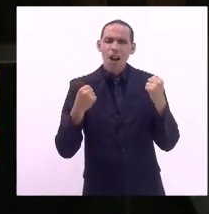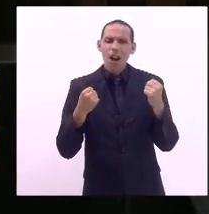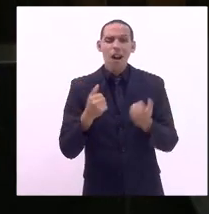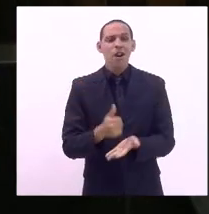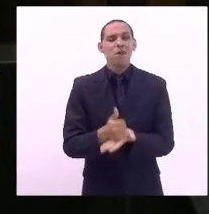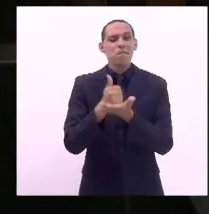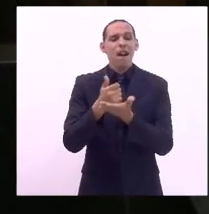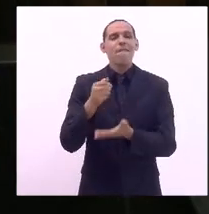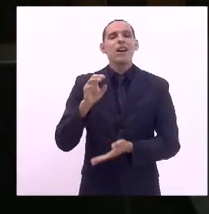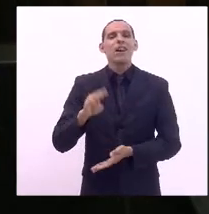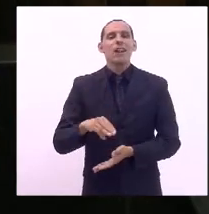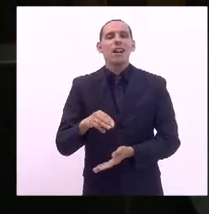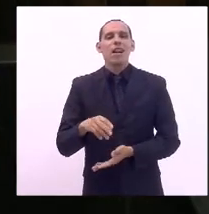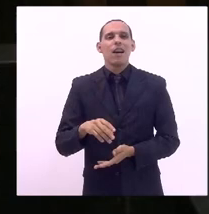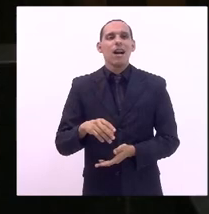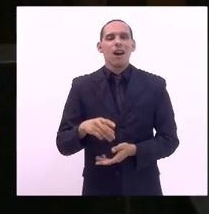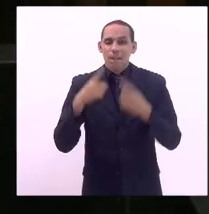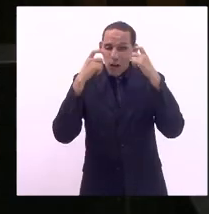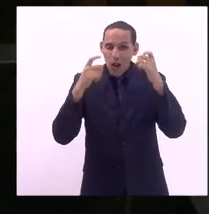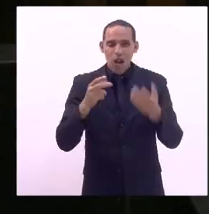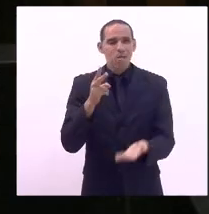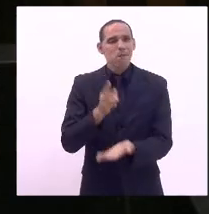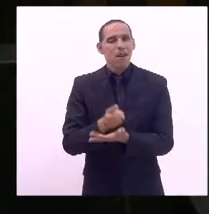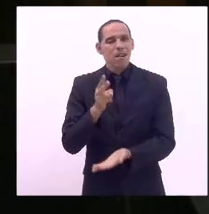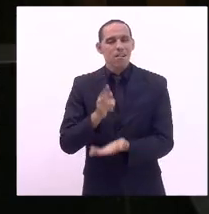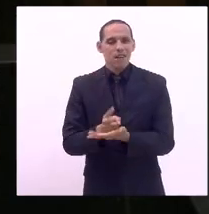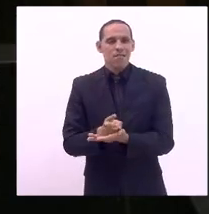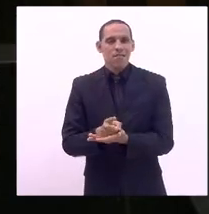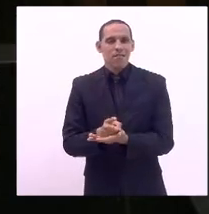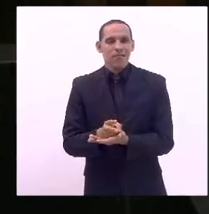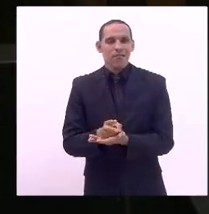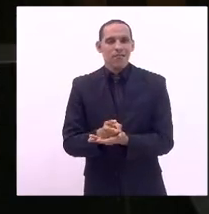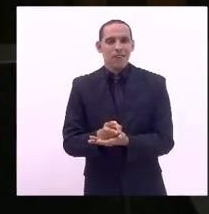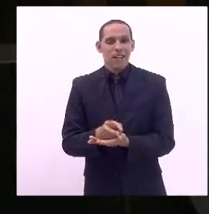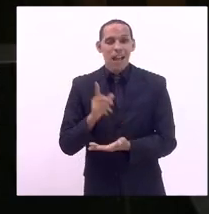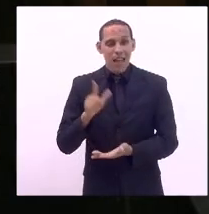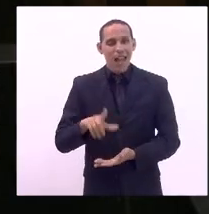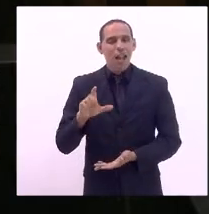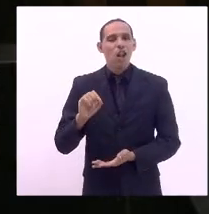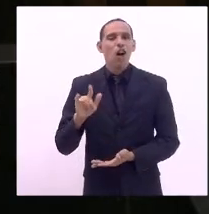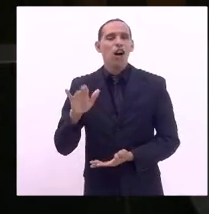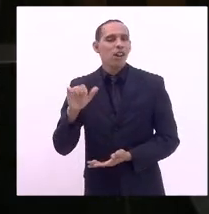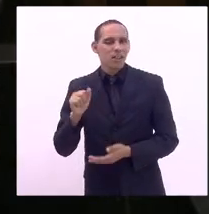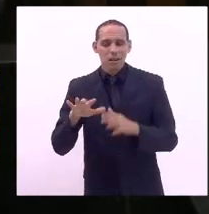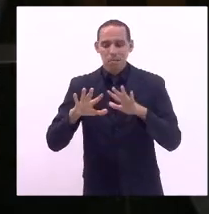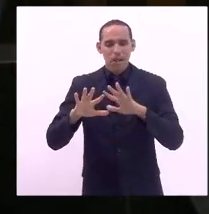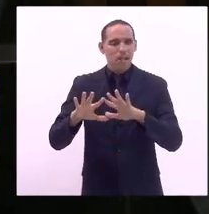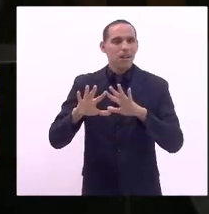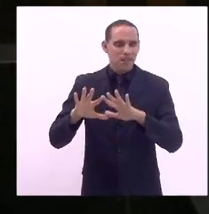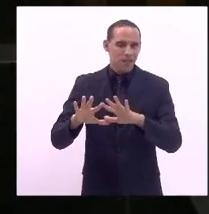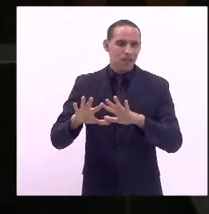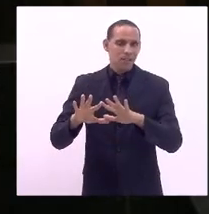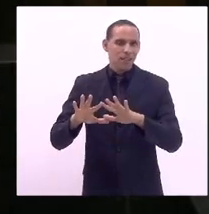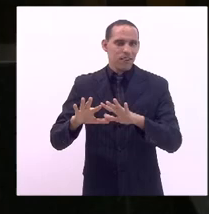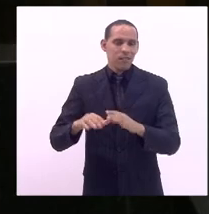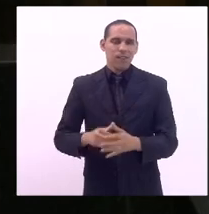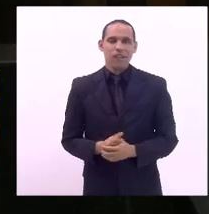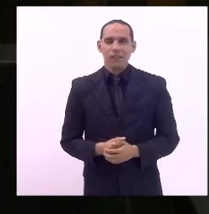na mobilização permanente da violência, que se sustenta numa lógica miliciana